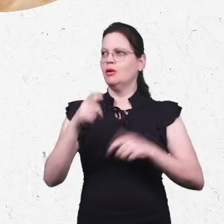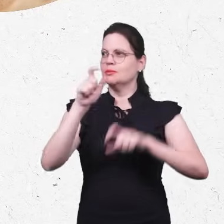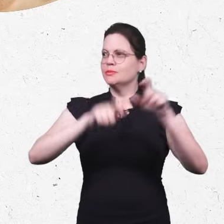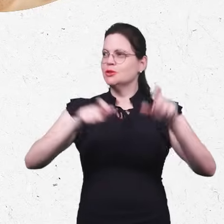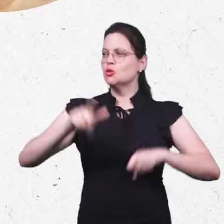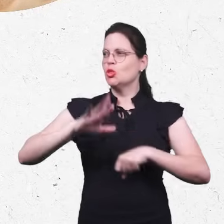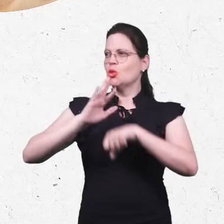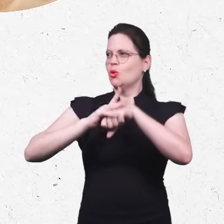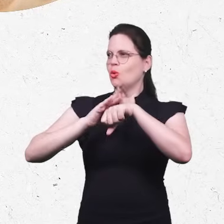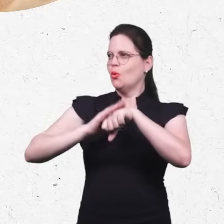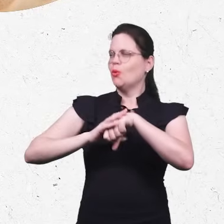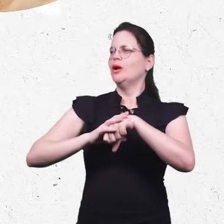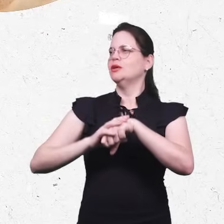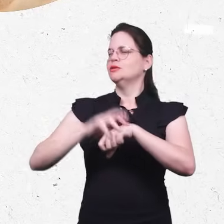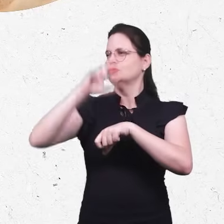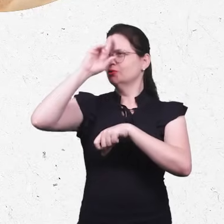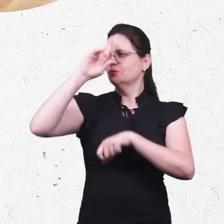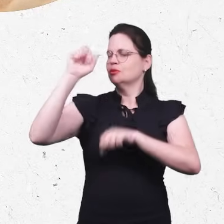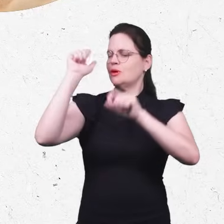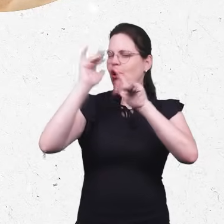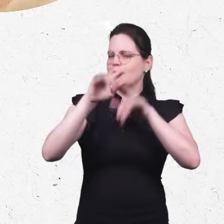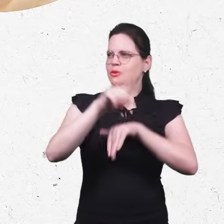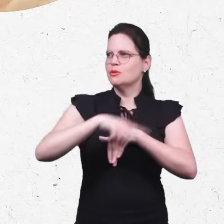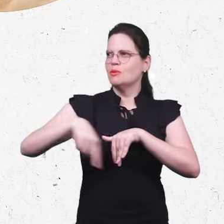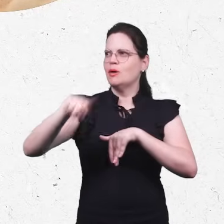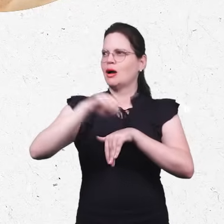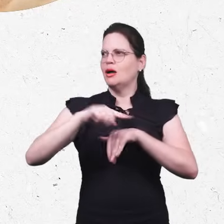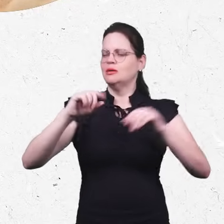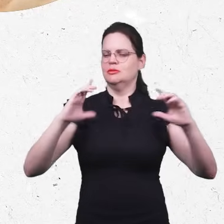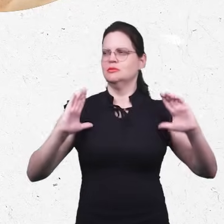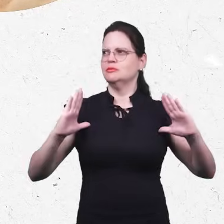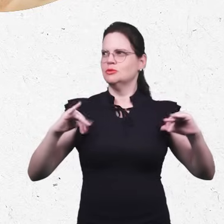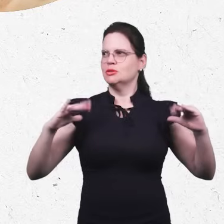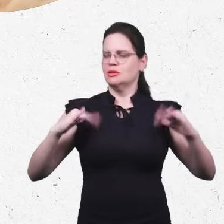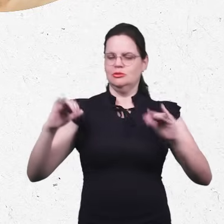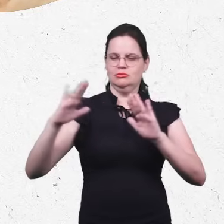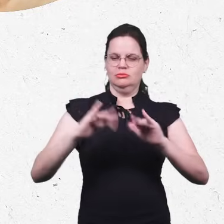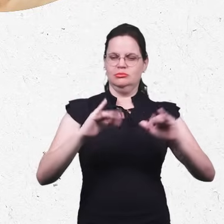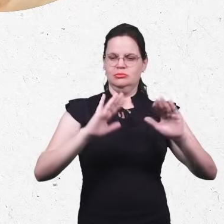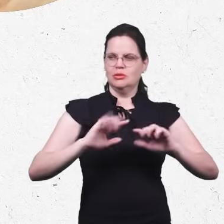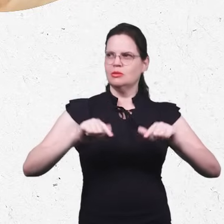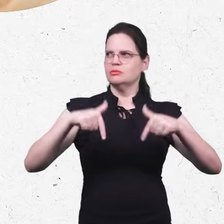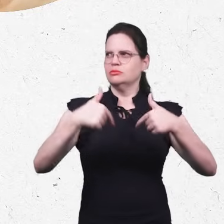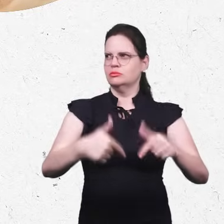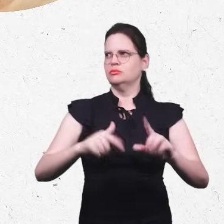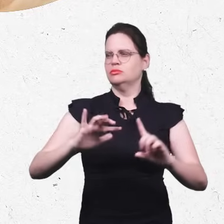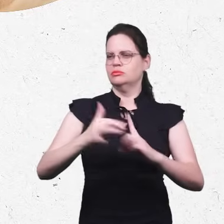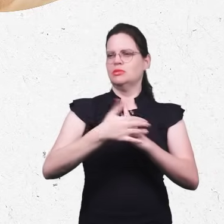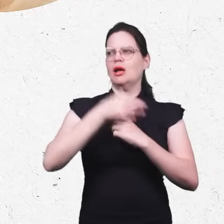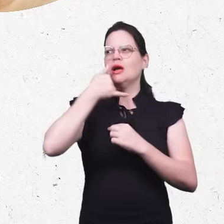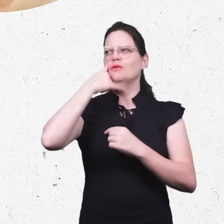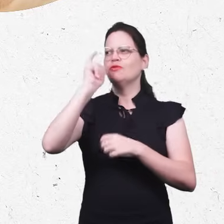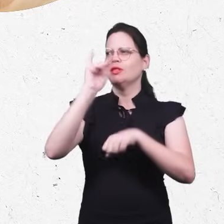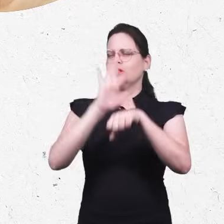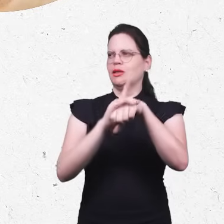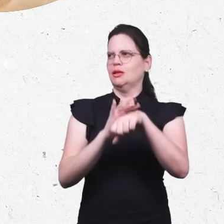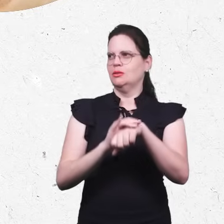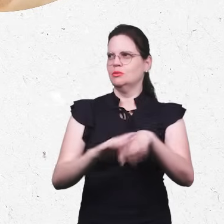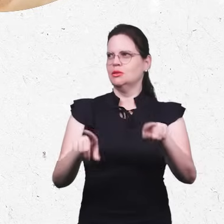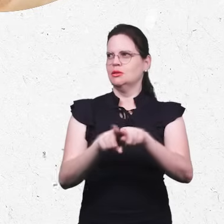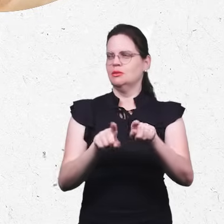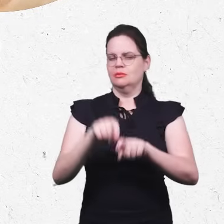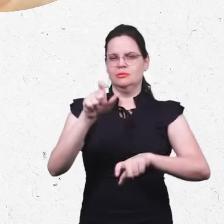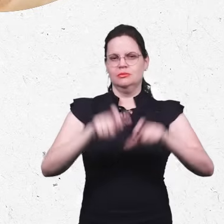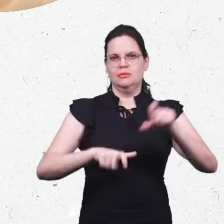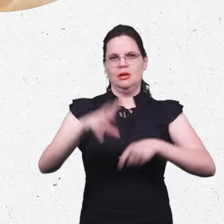os enfermos, ó Deus, que o Senhor possa estar abençoando, ó Deus, dando todo o livramento, repreendendo as enfermidades, ó Pai,